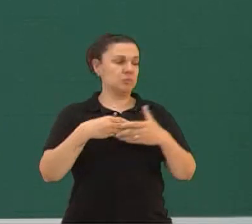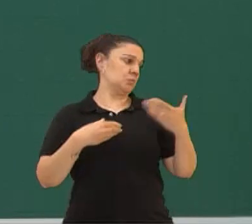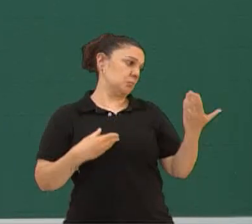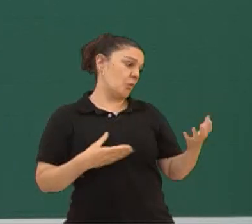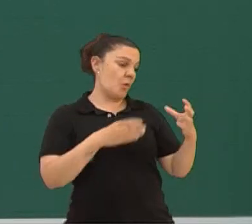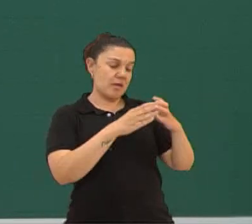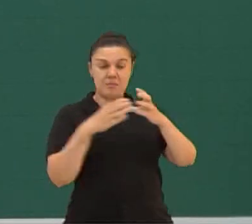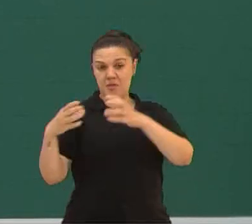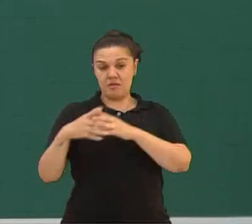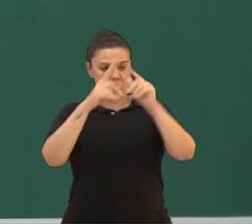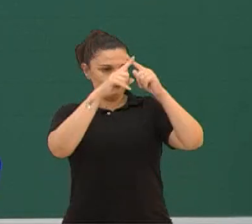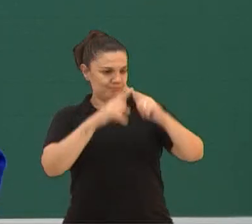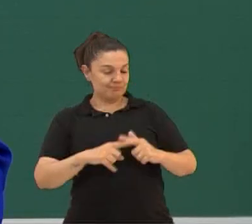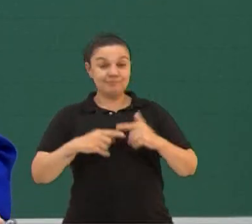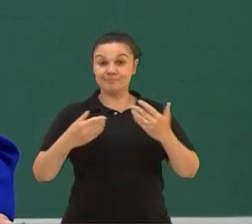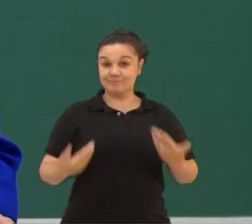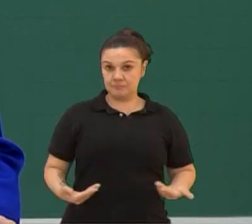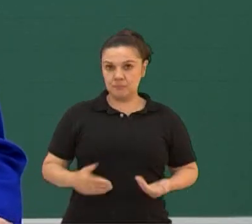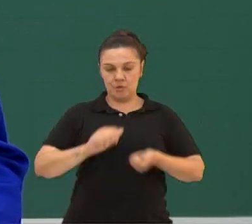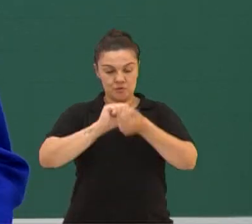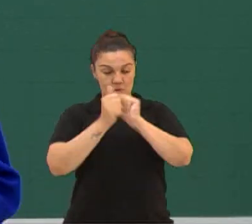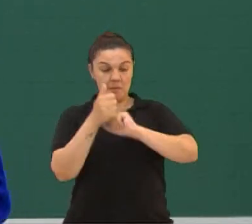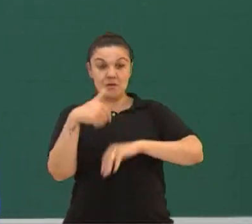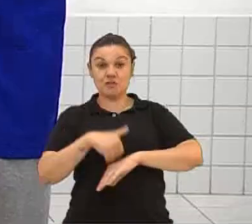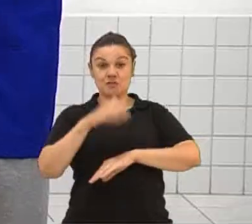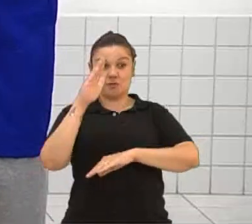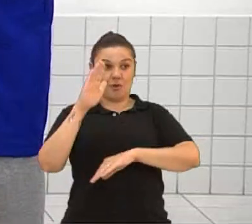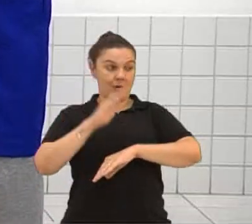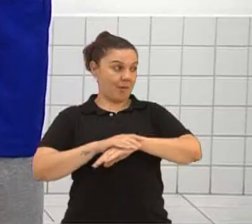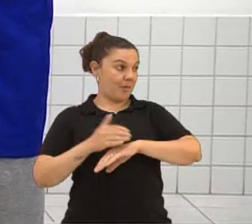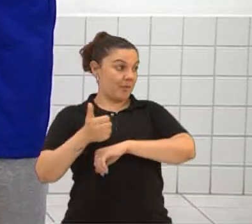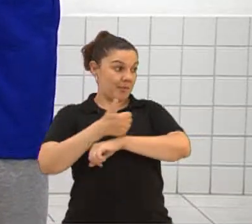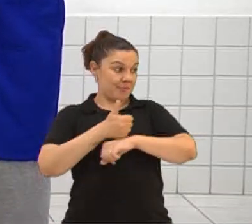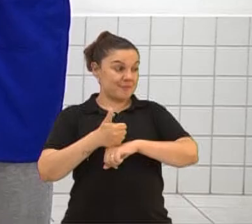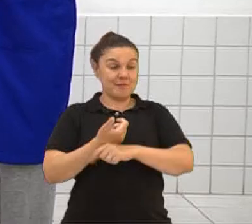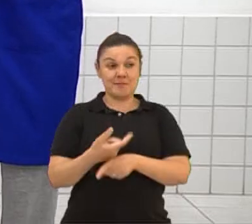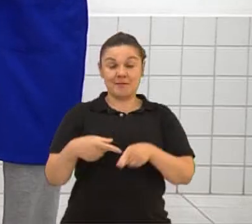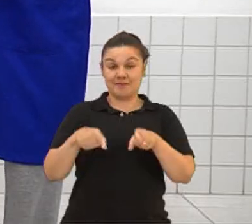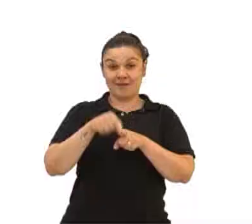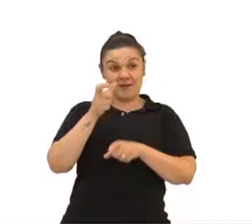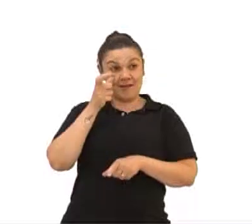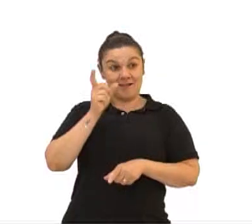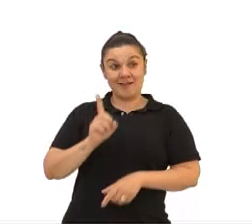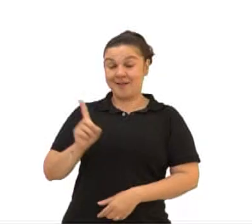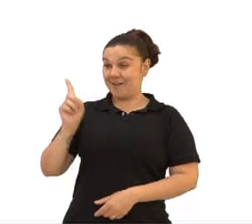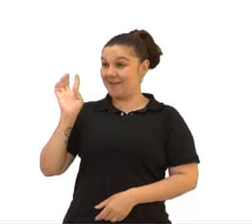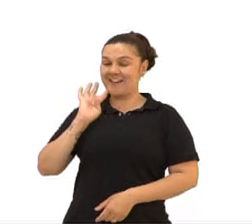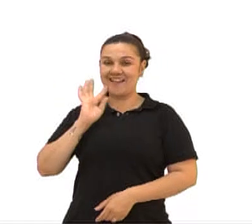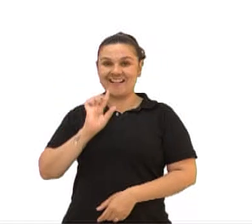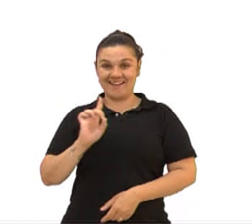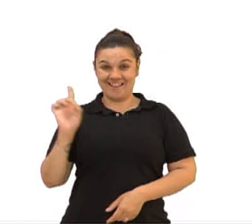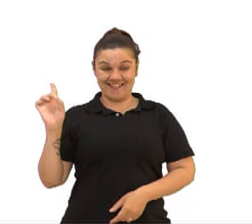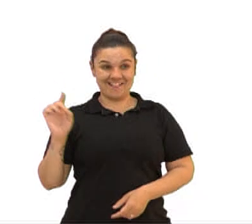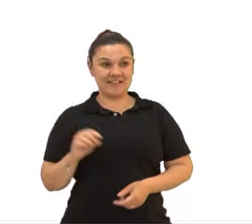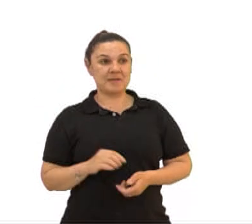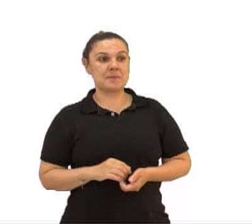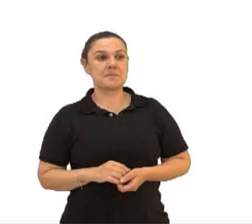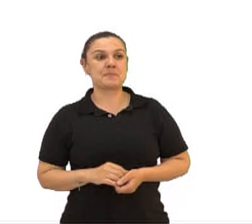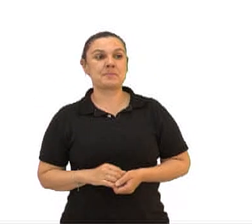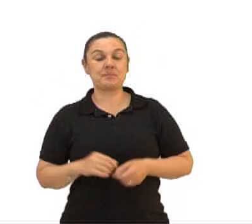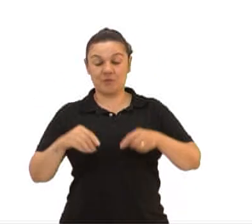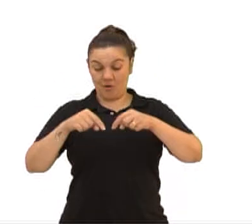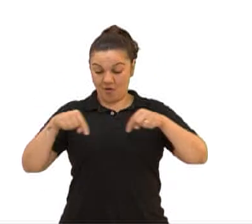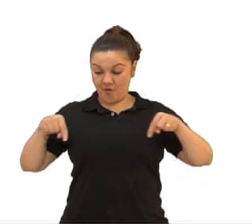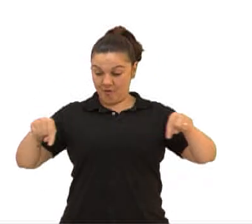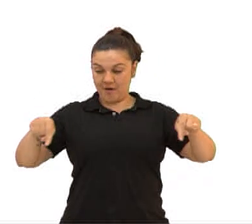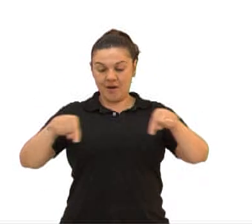outras equipes. Então não era só um esporte para profissionais. E muito interessante essa imagem que nós temos aqui, né, professor? Com esse campo